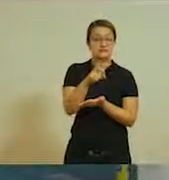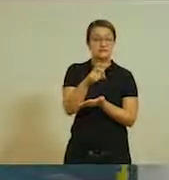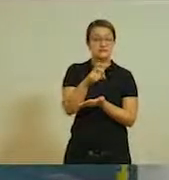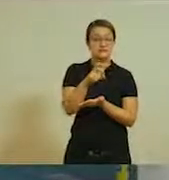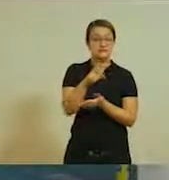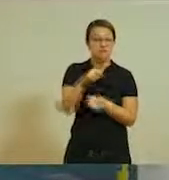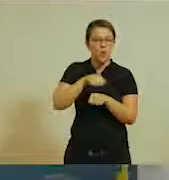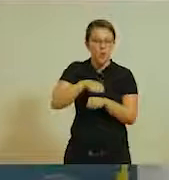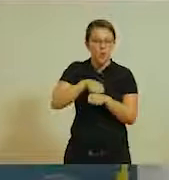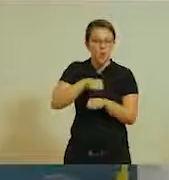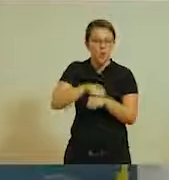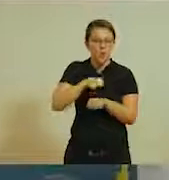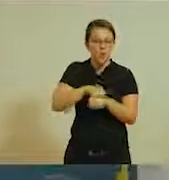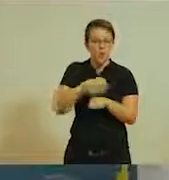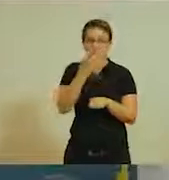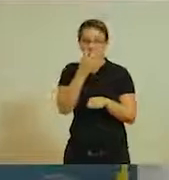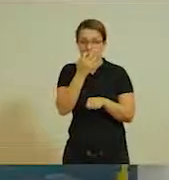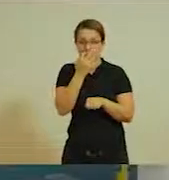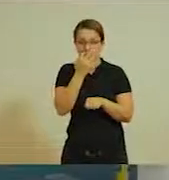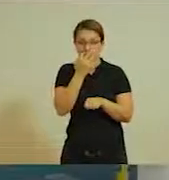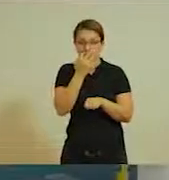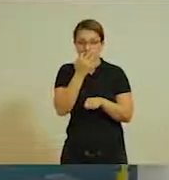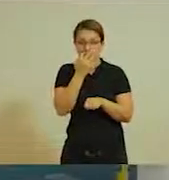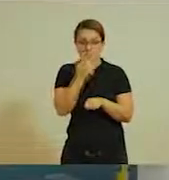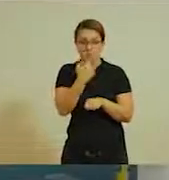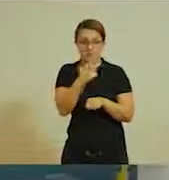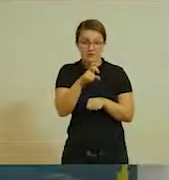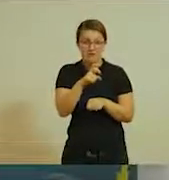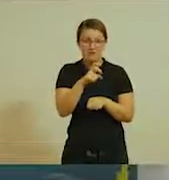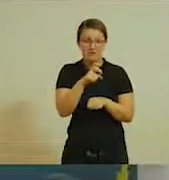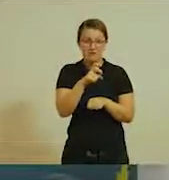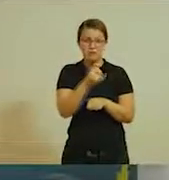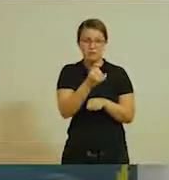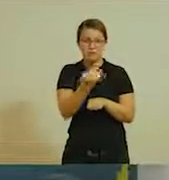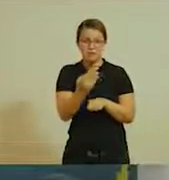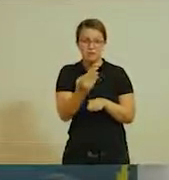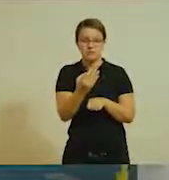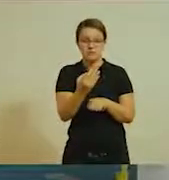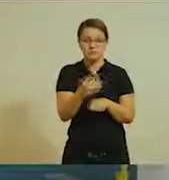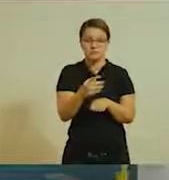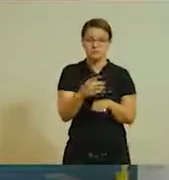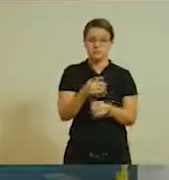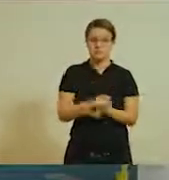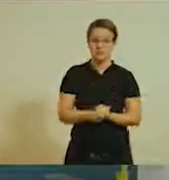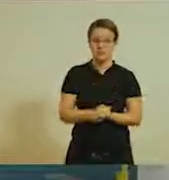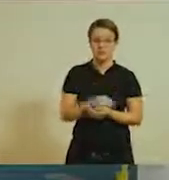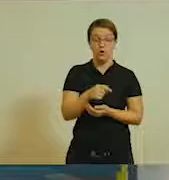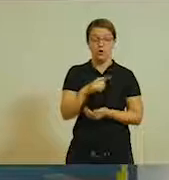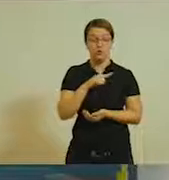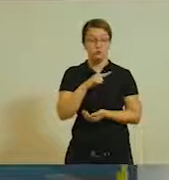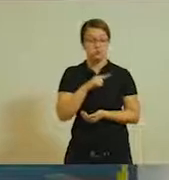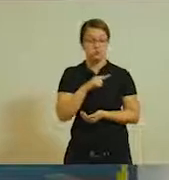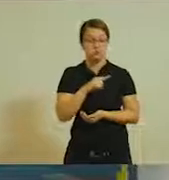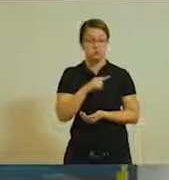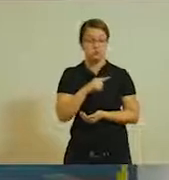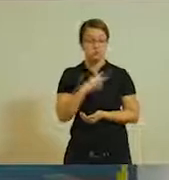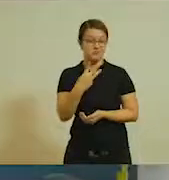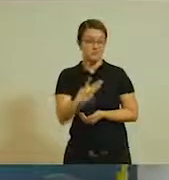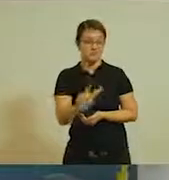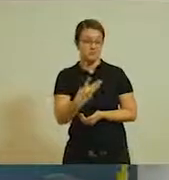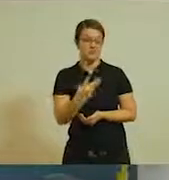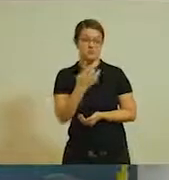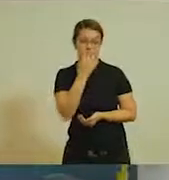3 cachorros. Quantos ossinhos cada um vai ganhar? Então aqui eu tenho 3 cachorros e